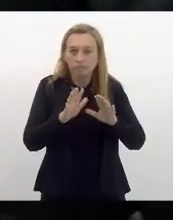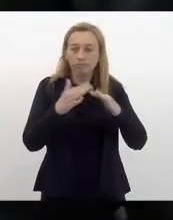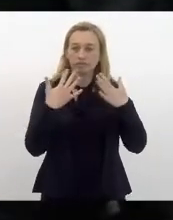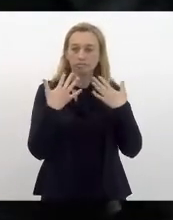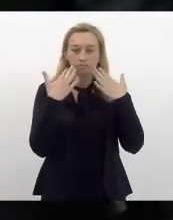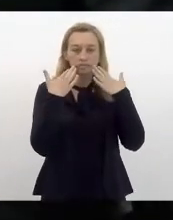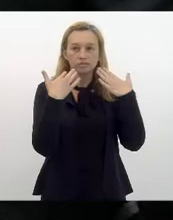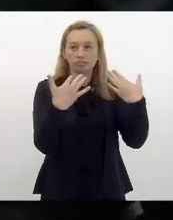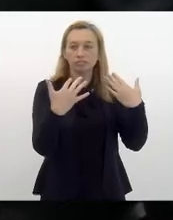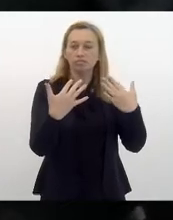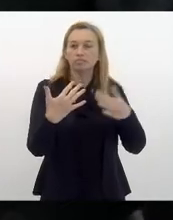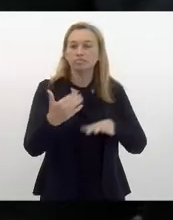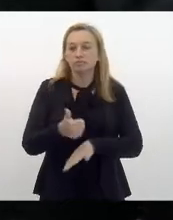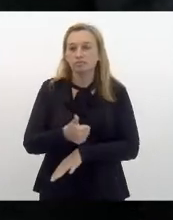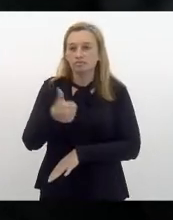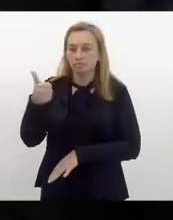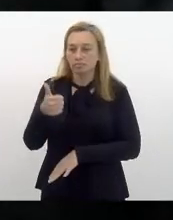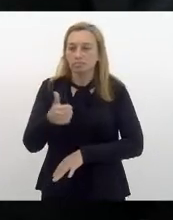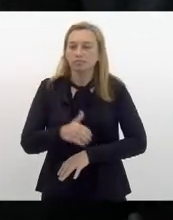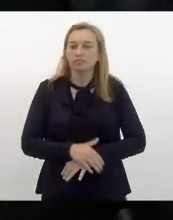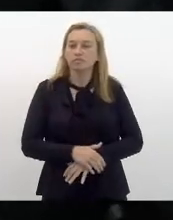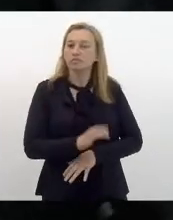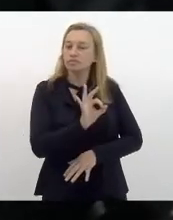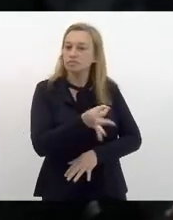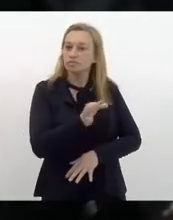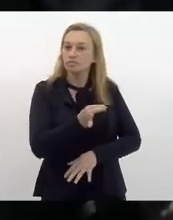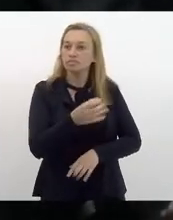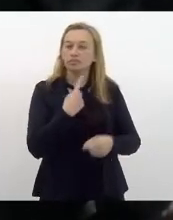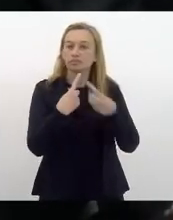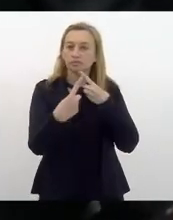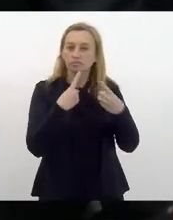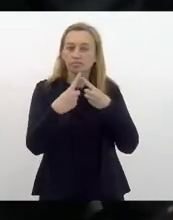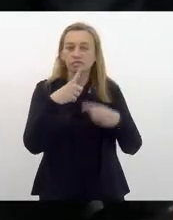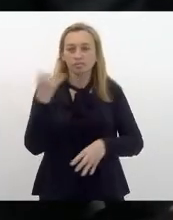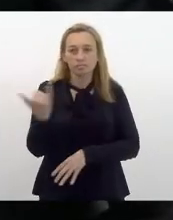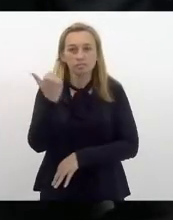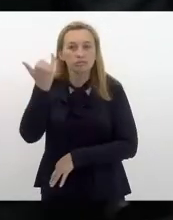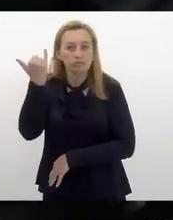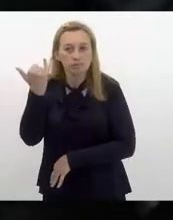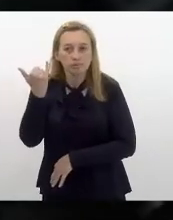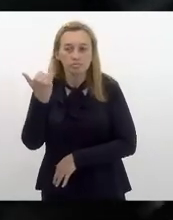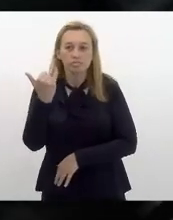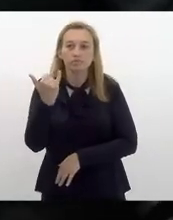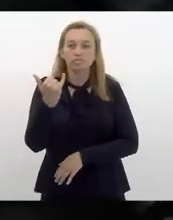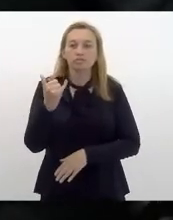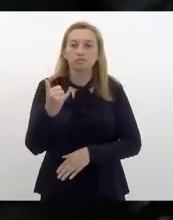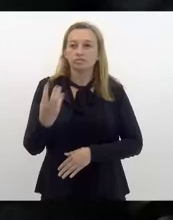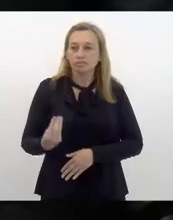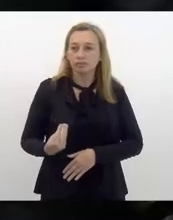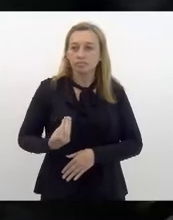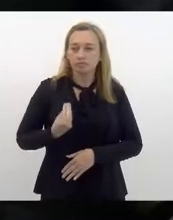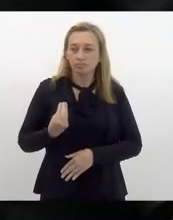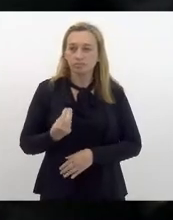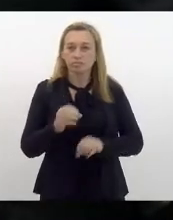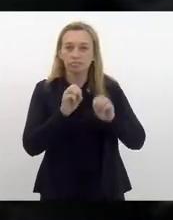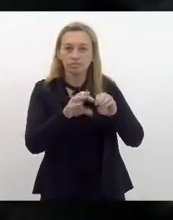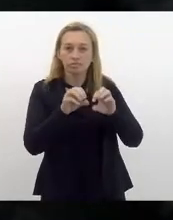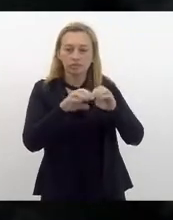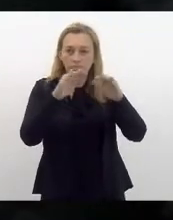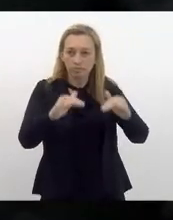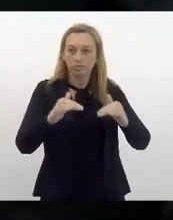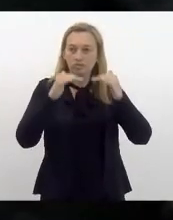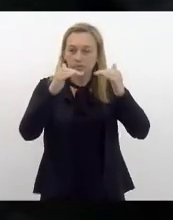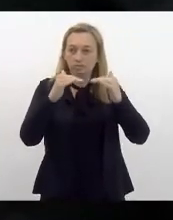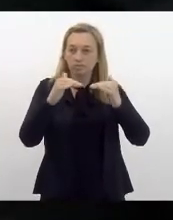para que ela seja o mais participativa possível garantir desse debate tão importante sobre os rumos do ensino superior